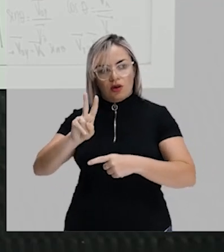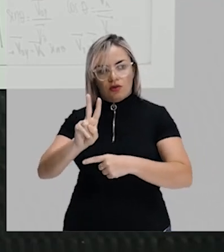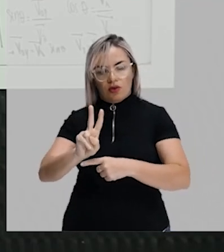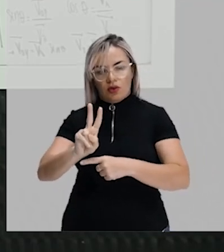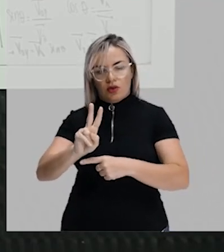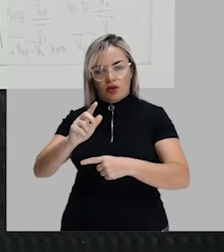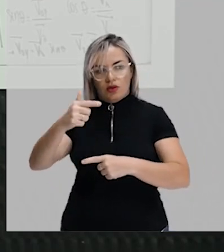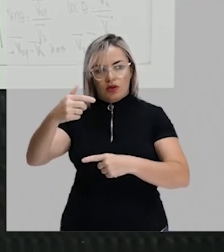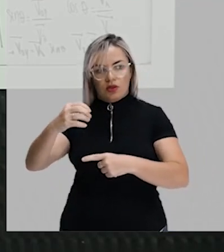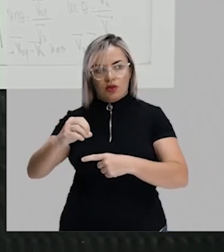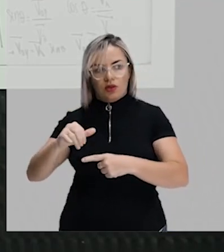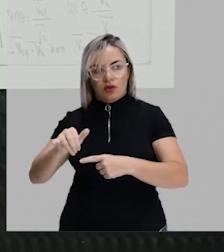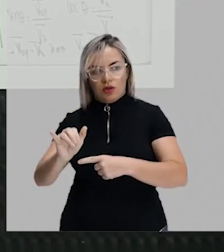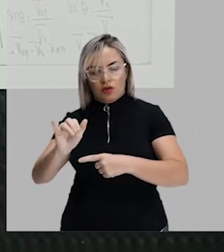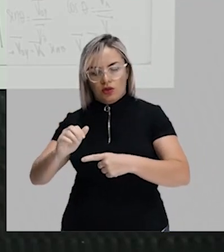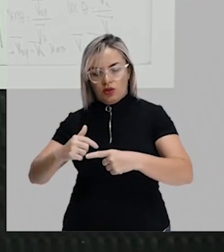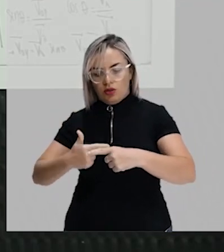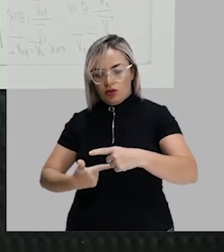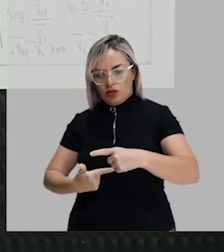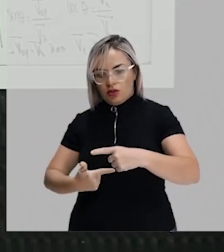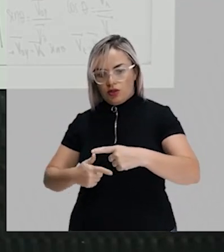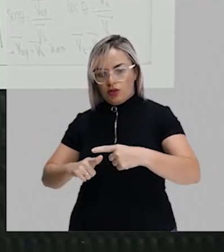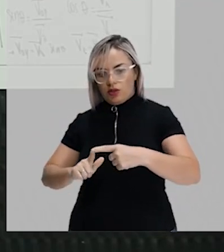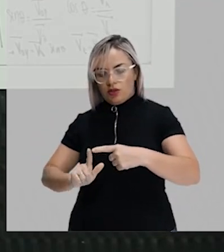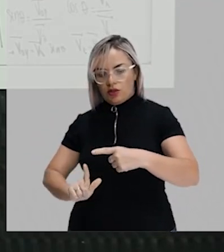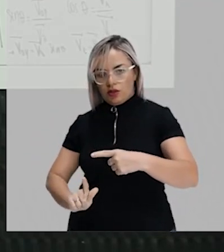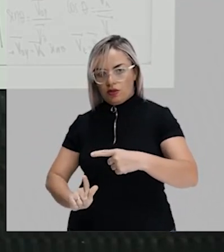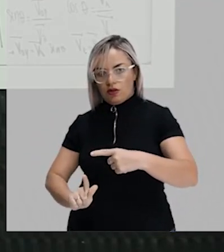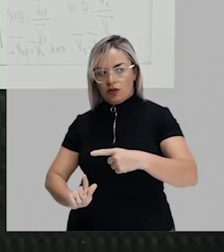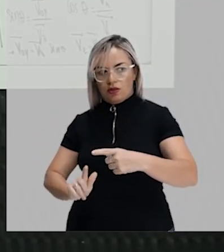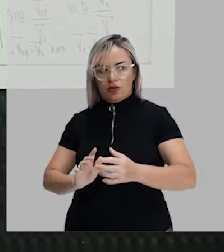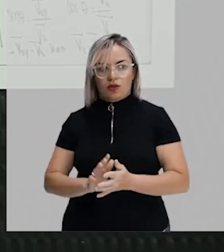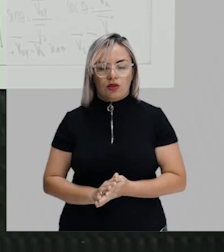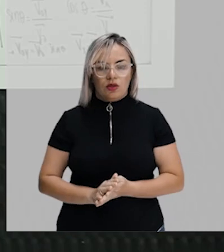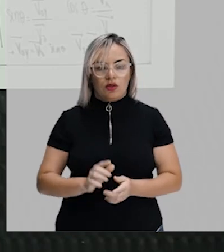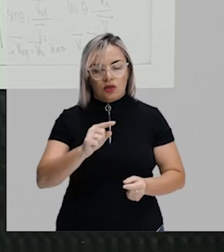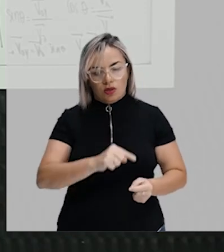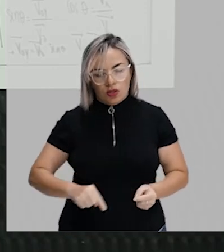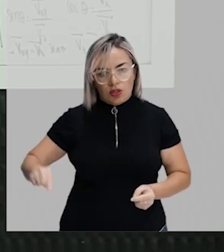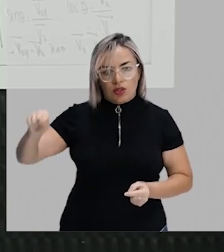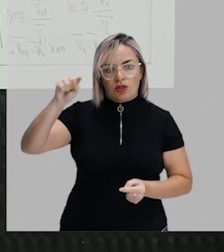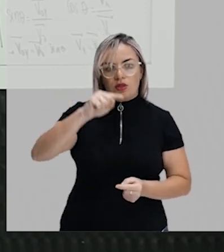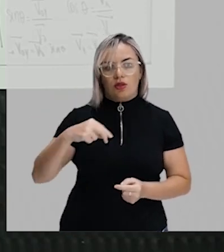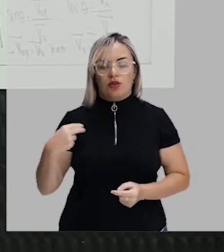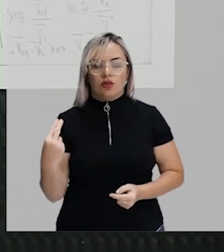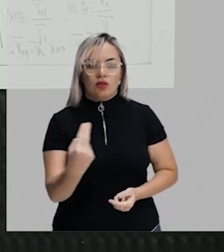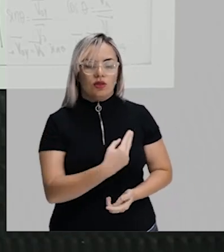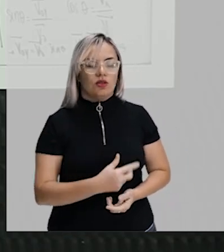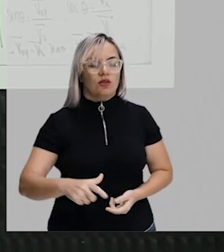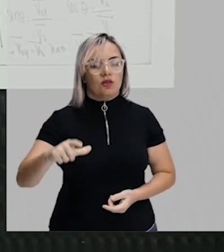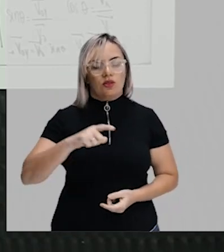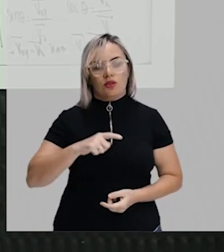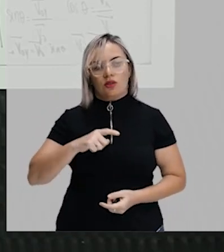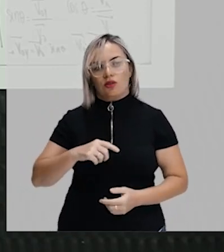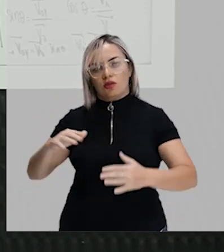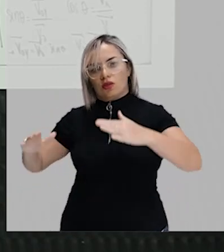2 vezes a gravidade. Pronto. Então, nós temos a altura máxima em relação